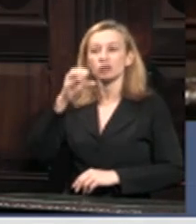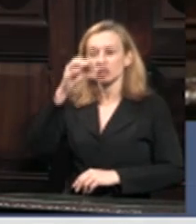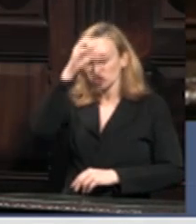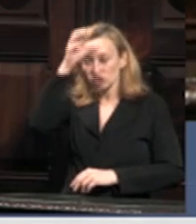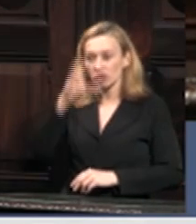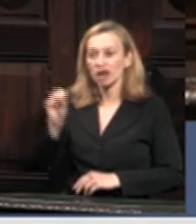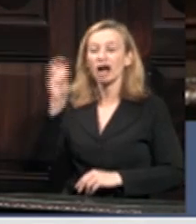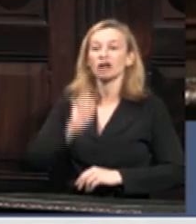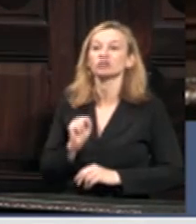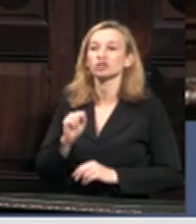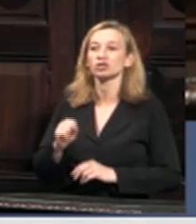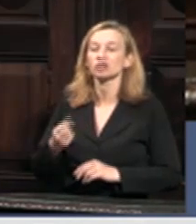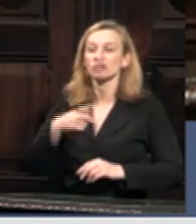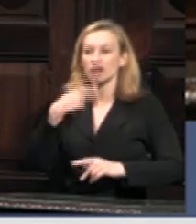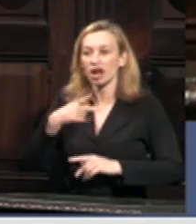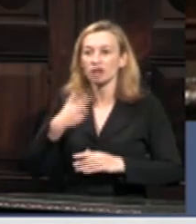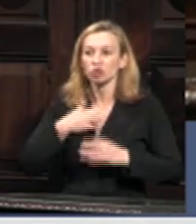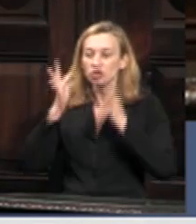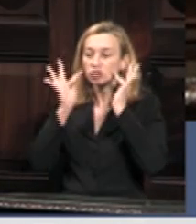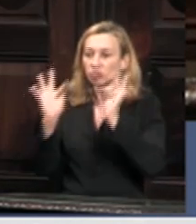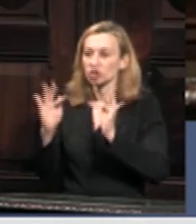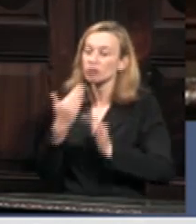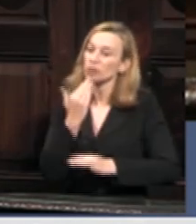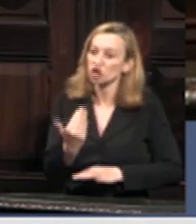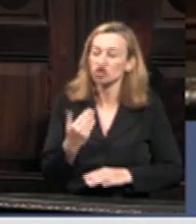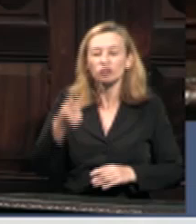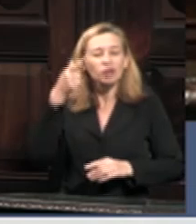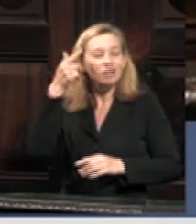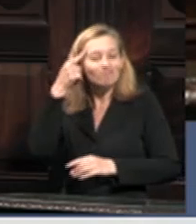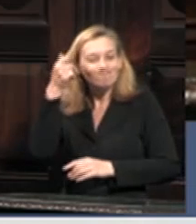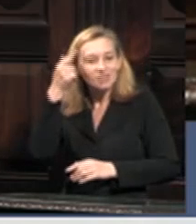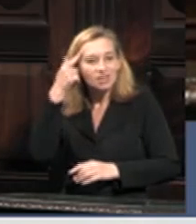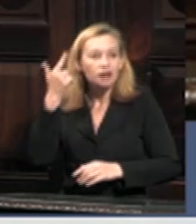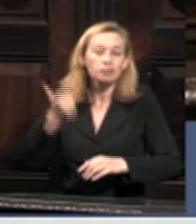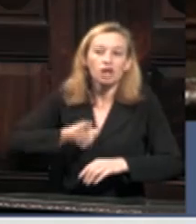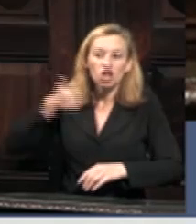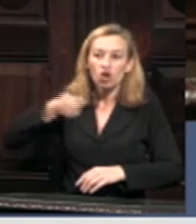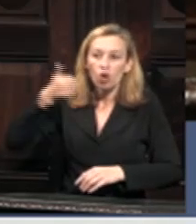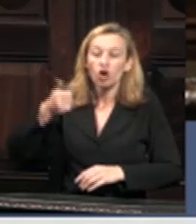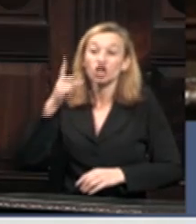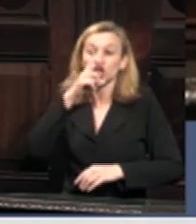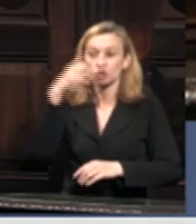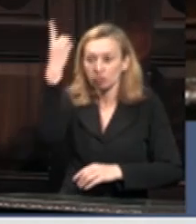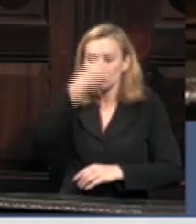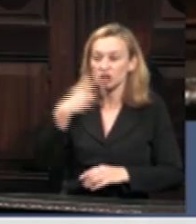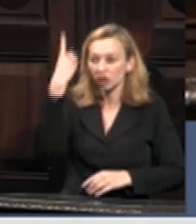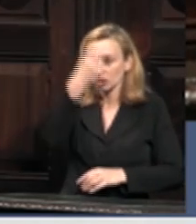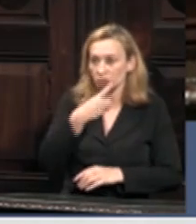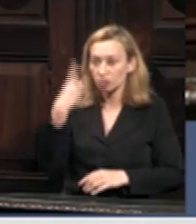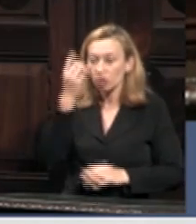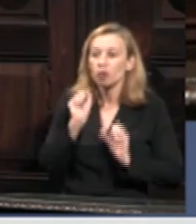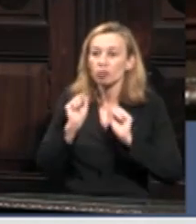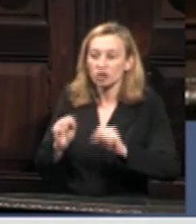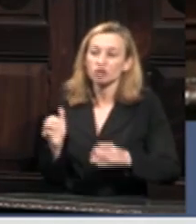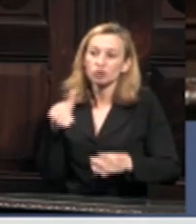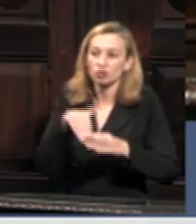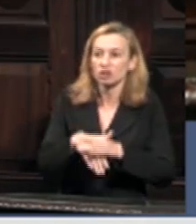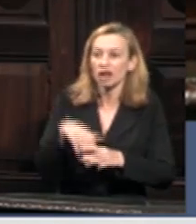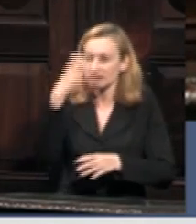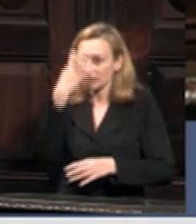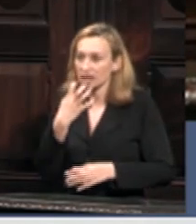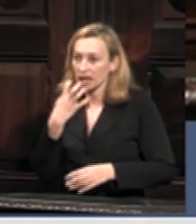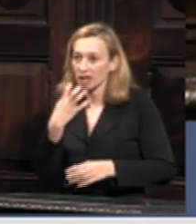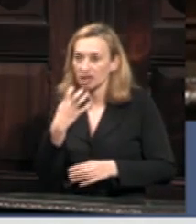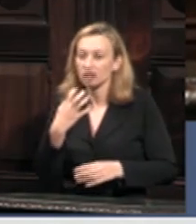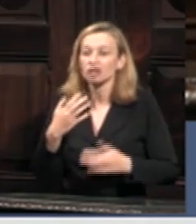dar esse testemunho e de pedir essa reflexão com serenidade e que domingo possamos votar com serenidade e